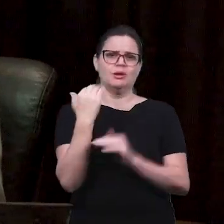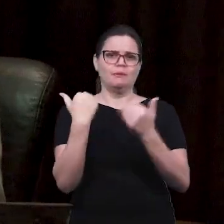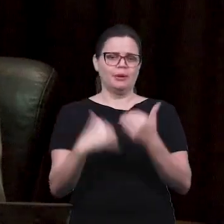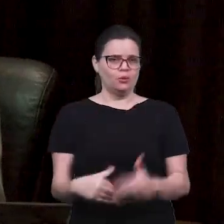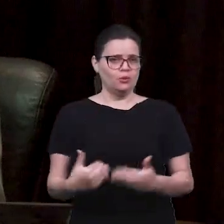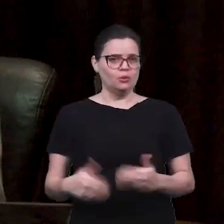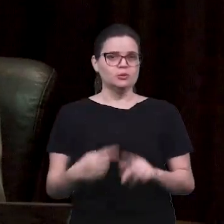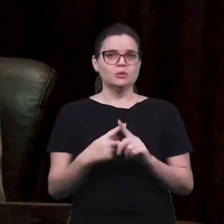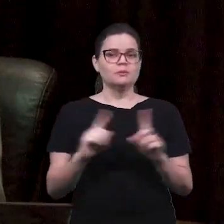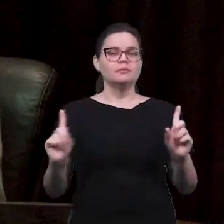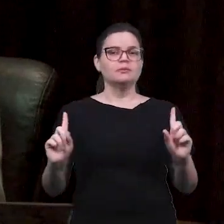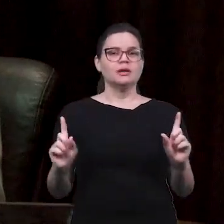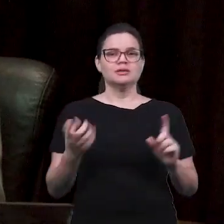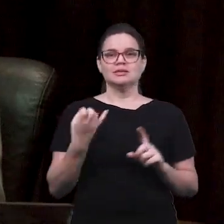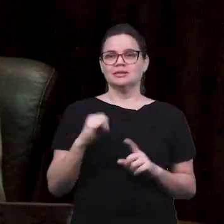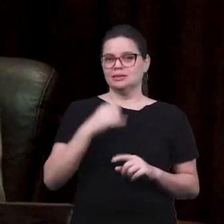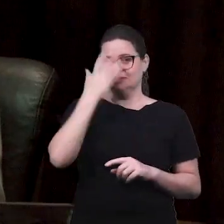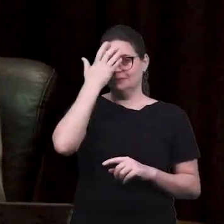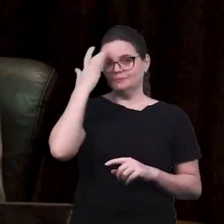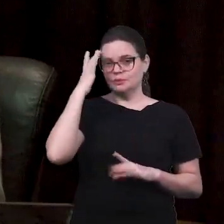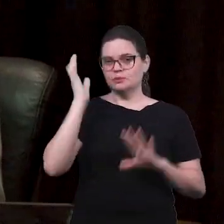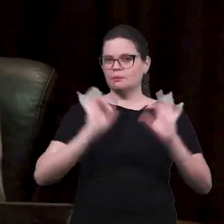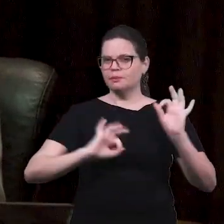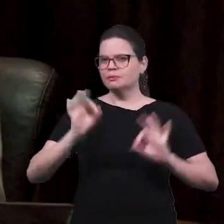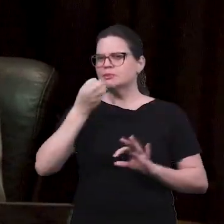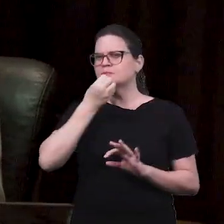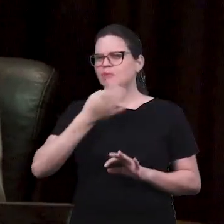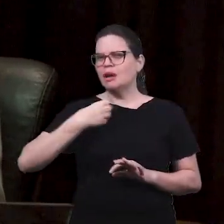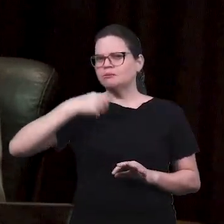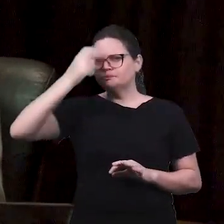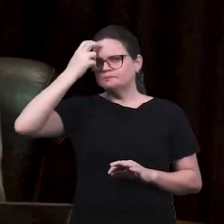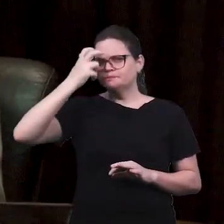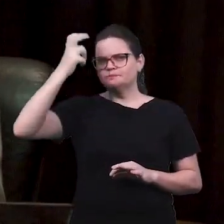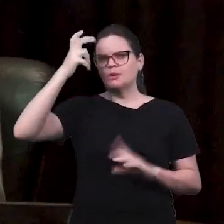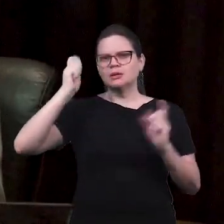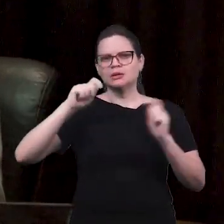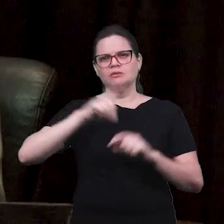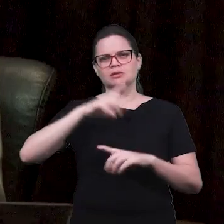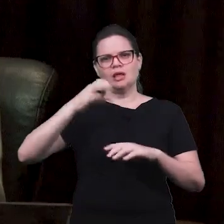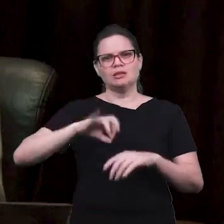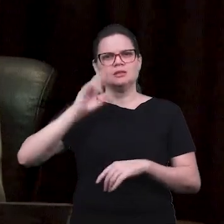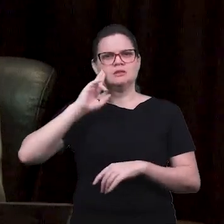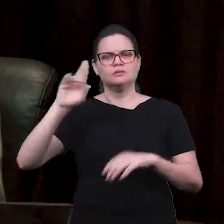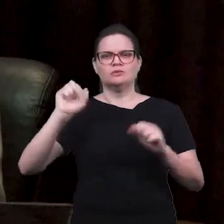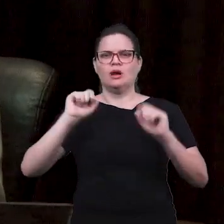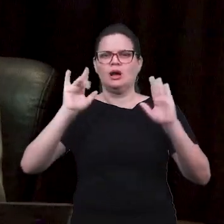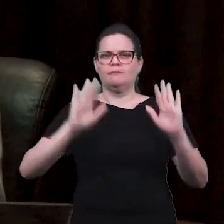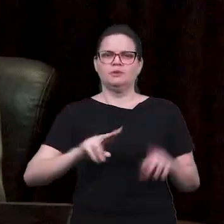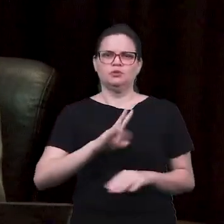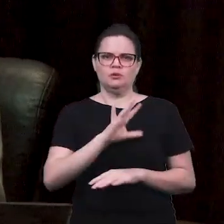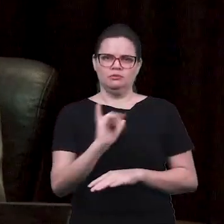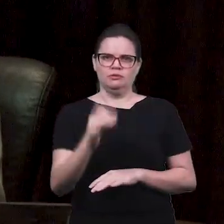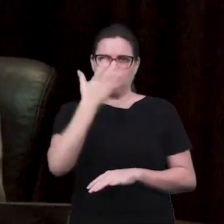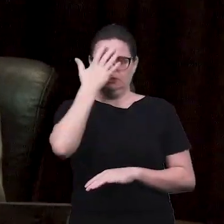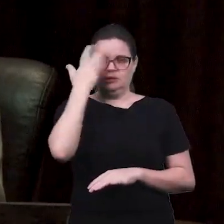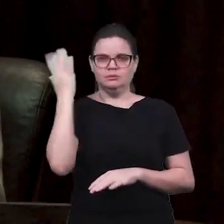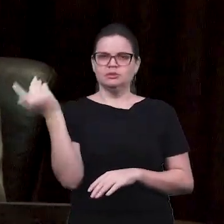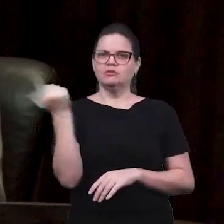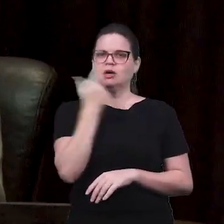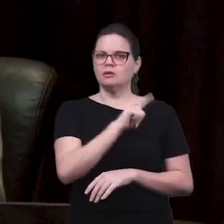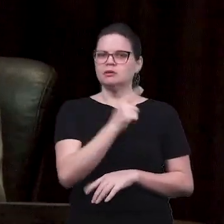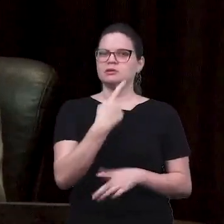a pessoa, se ela se preparar bem, nós cremos que o Senhor vai dar uma bênção e a pessoa pode